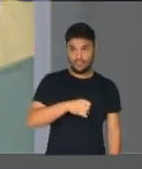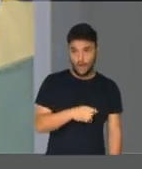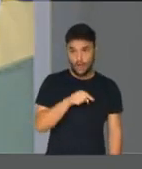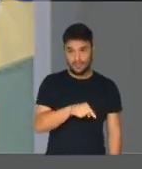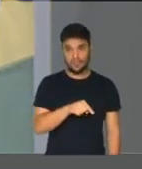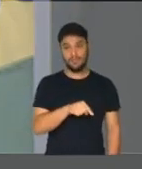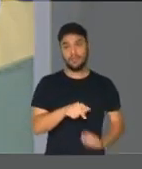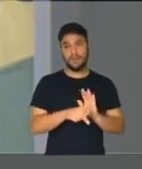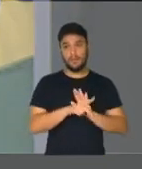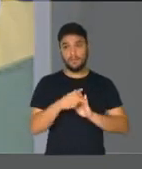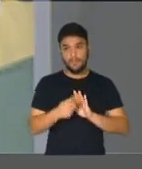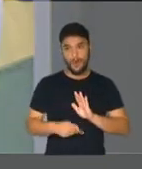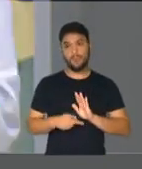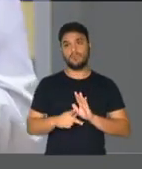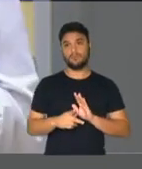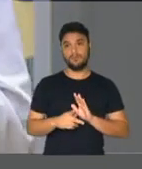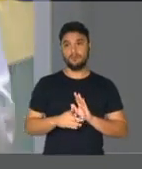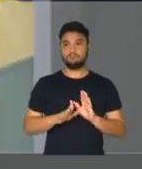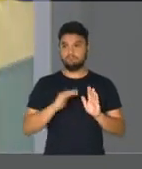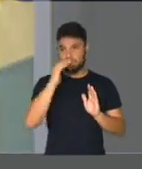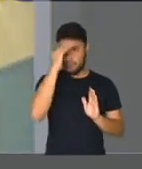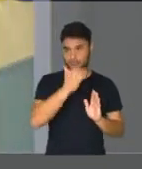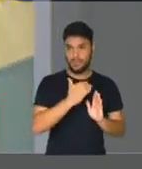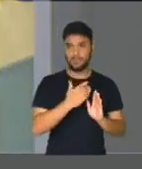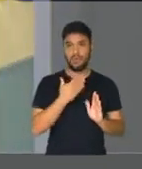e Justiça e de Cidadania.